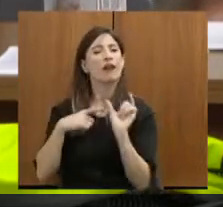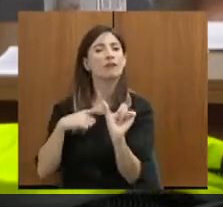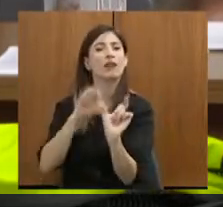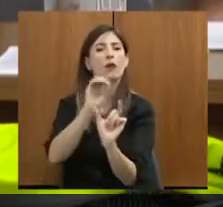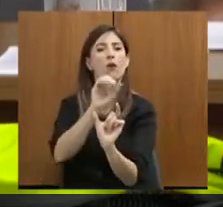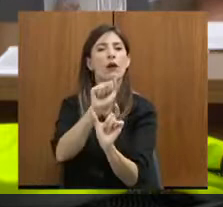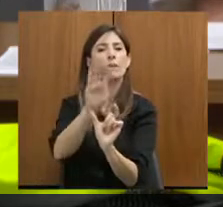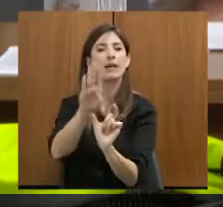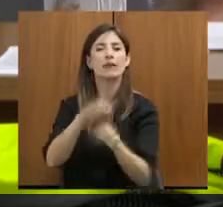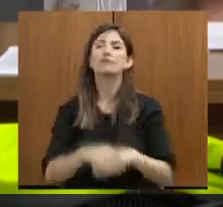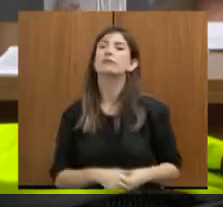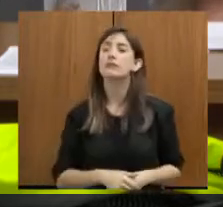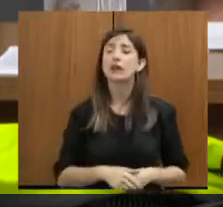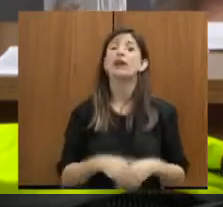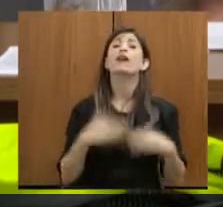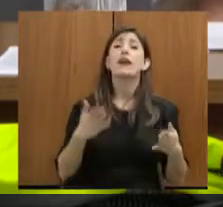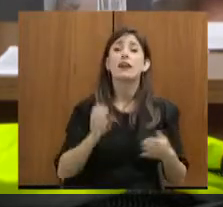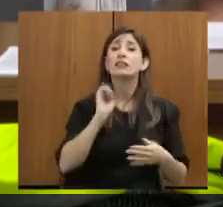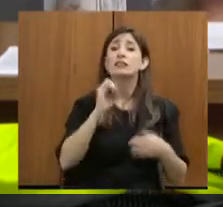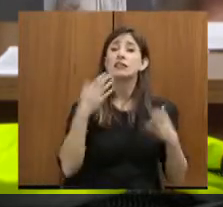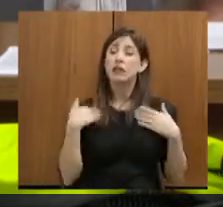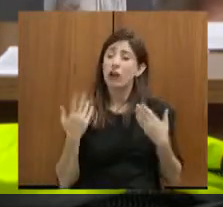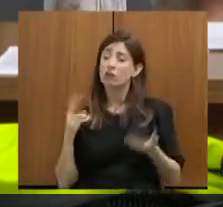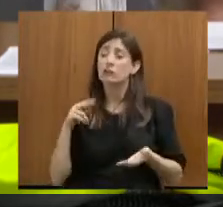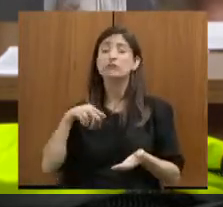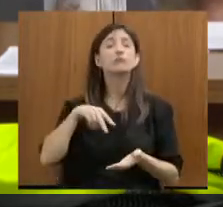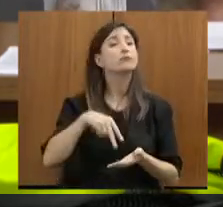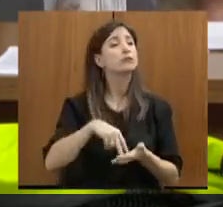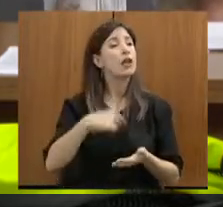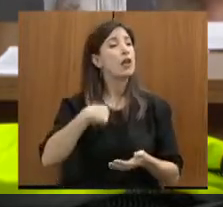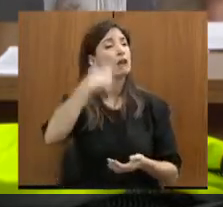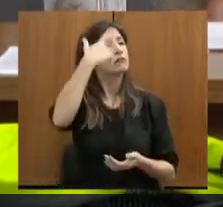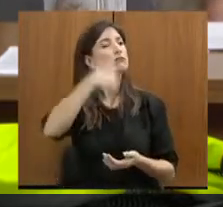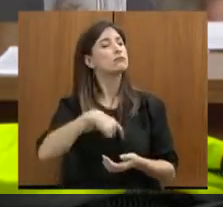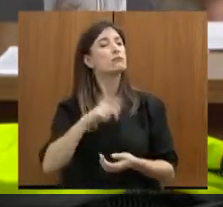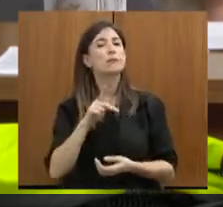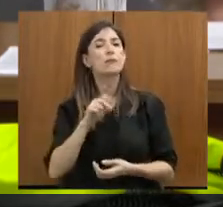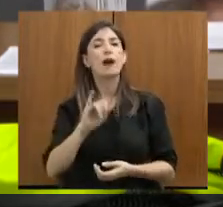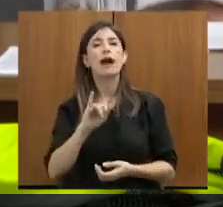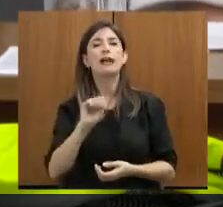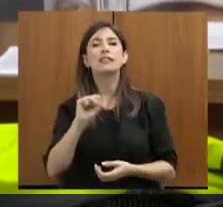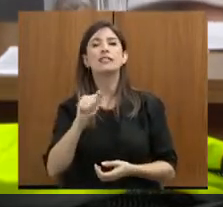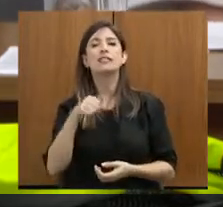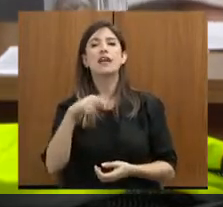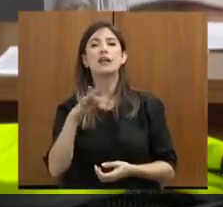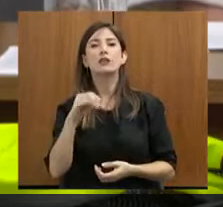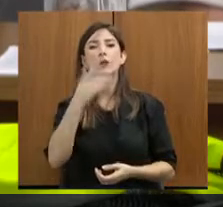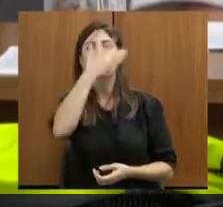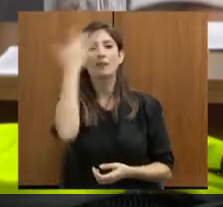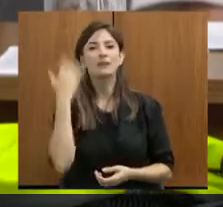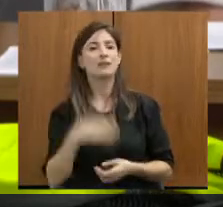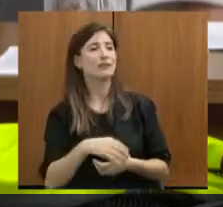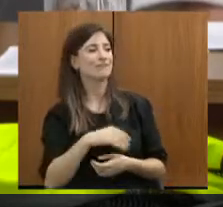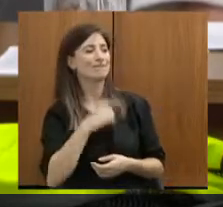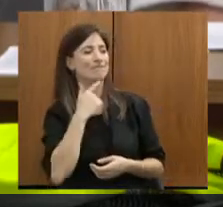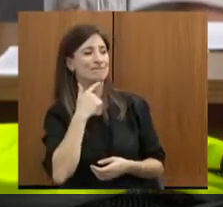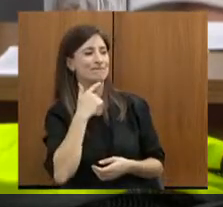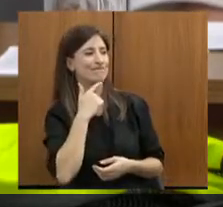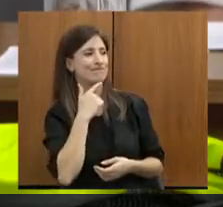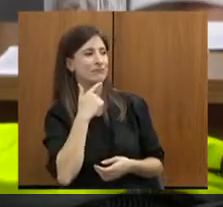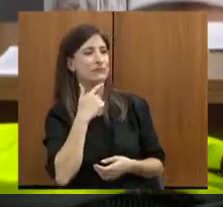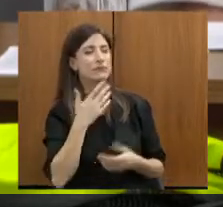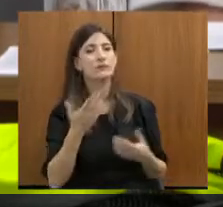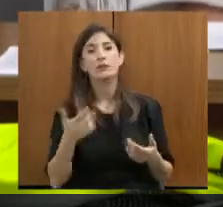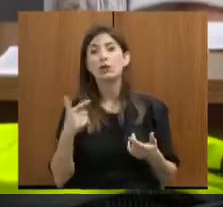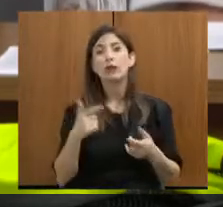você chegar no lugar e falar eu sou pai de santo vou começar a rir Ah entendeu então fala ah eu não sei o que Como um policial que eu fui